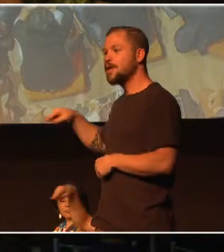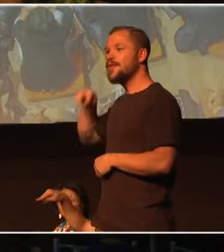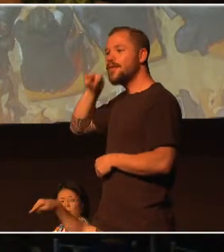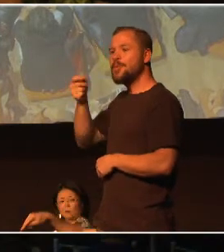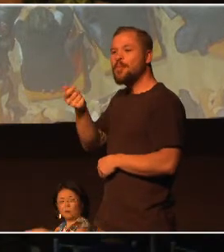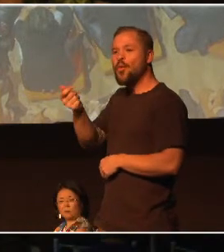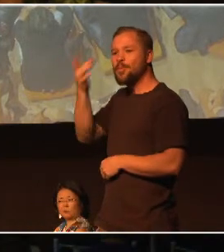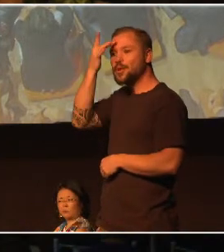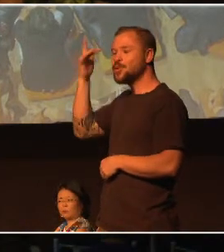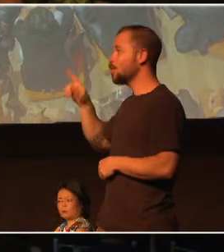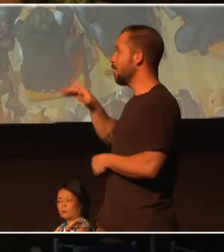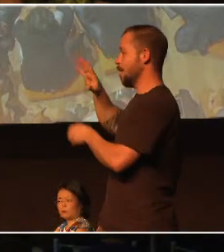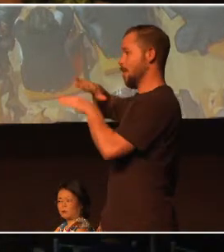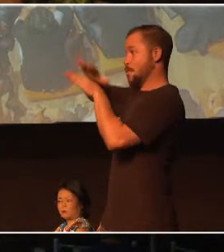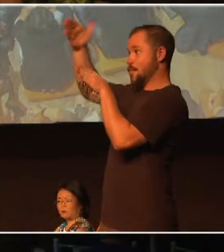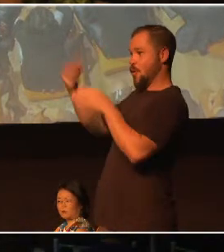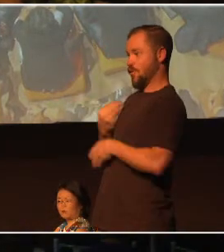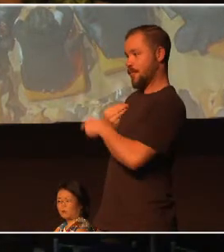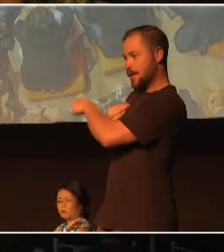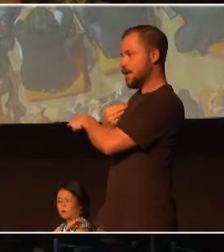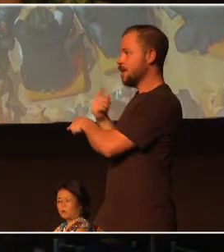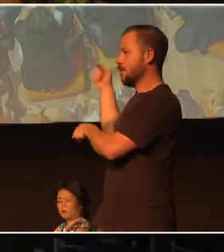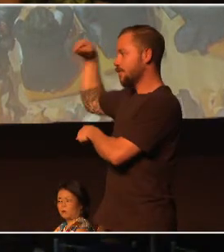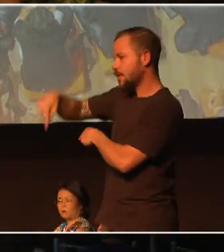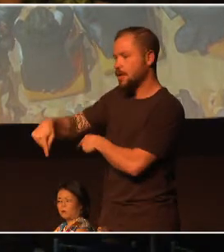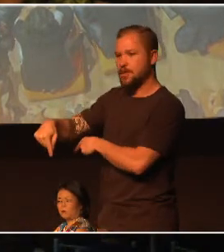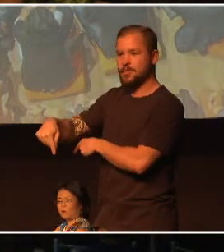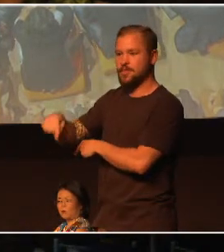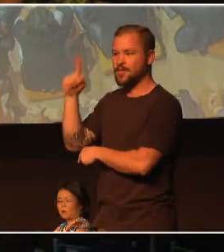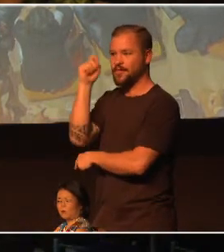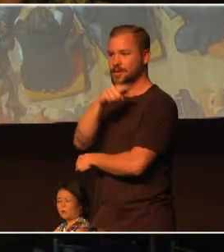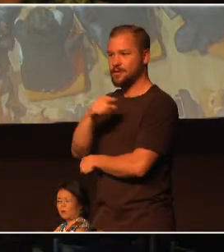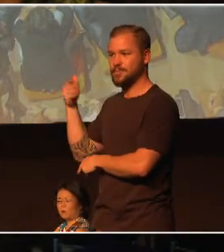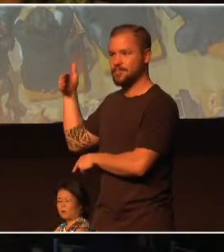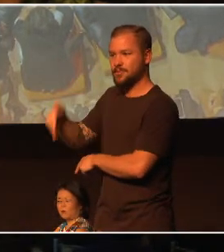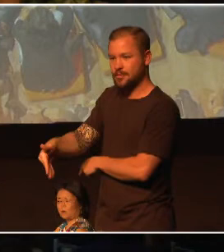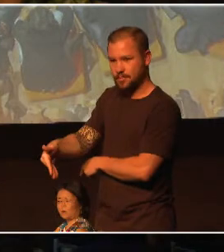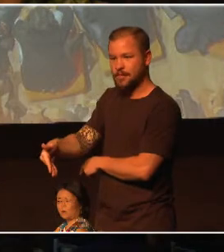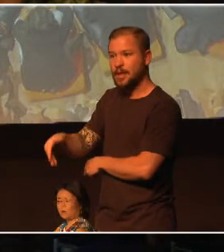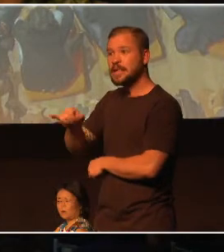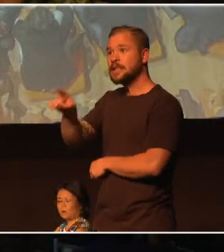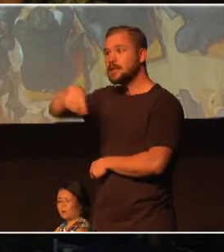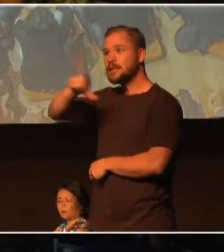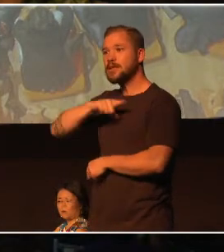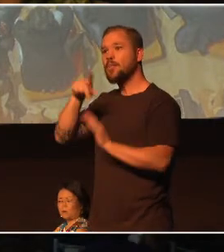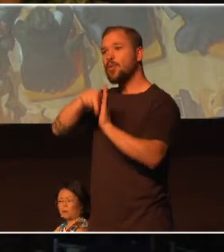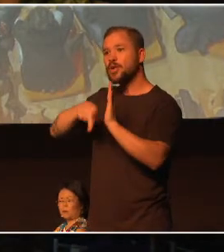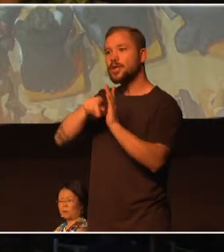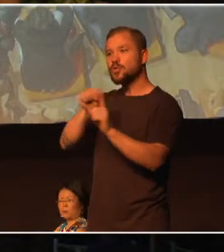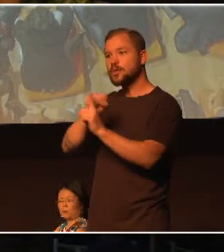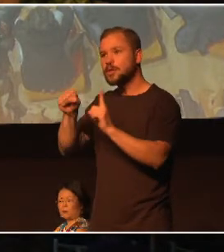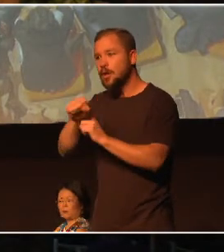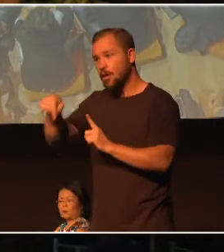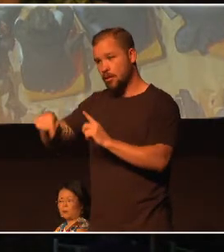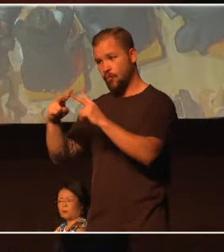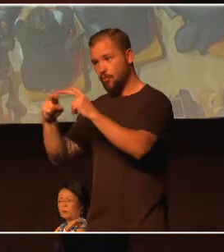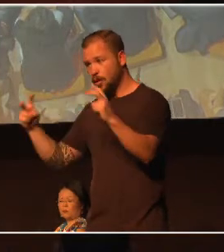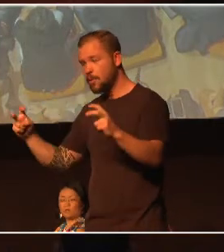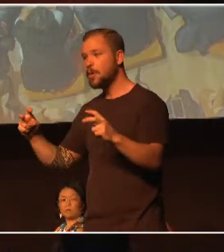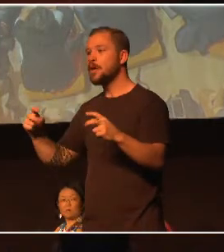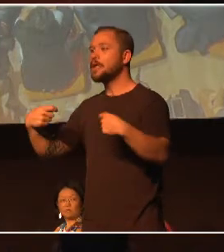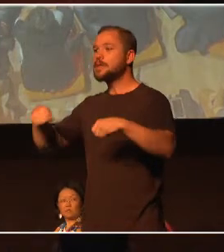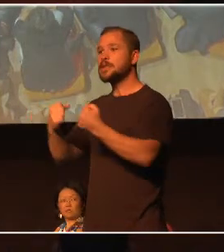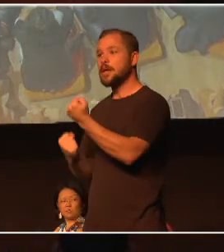ali circulando aqui dentro. Então, todo mundo que tiver um projeto social, um negócio social aqui em Floripa e que